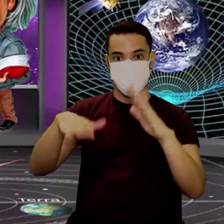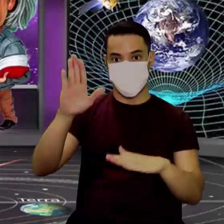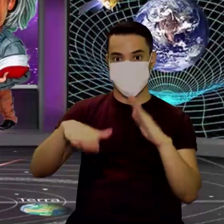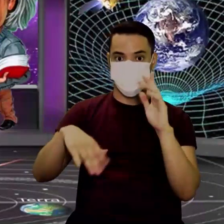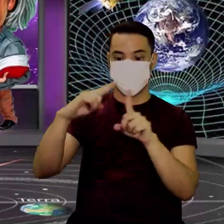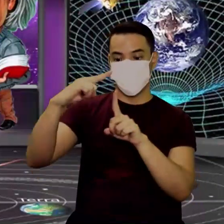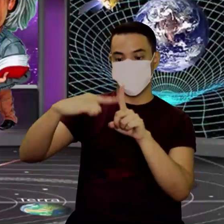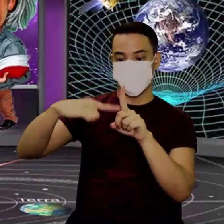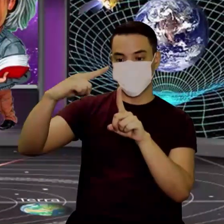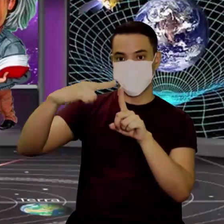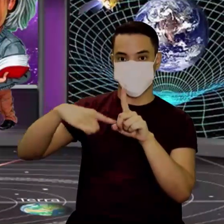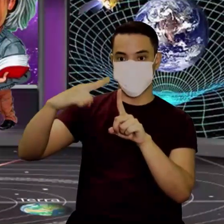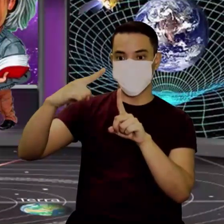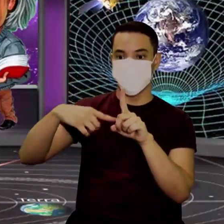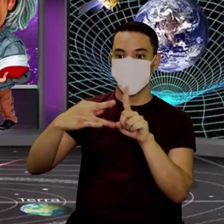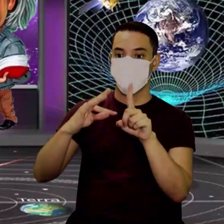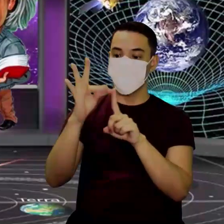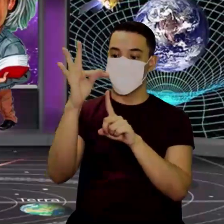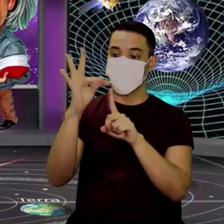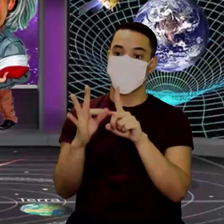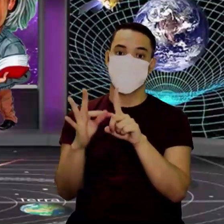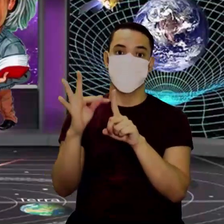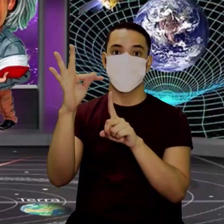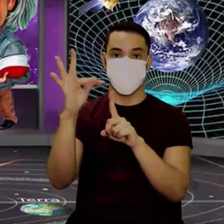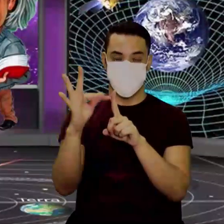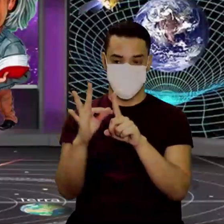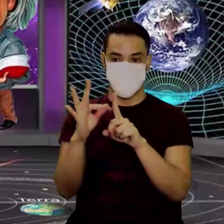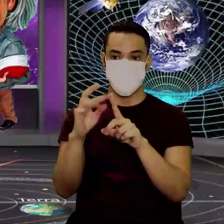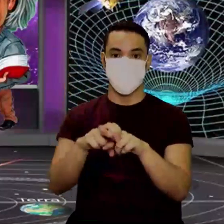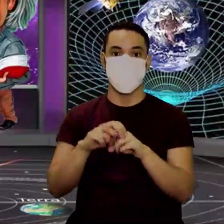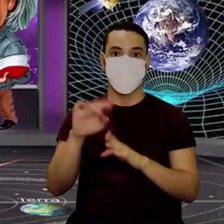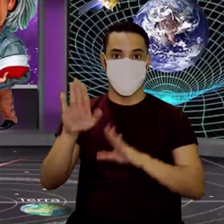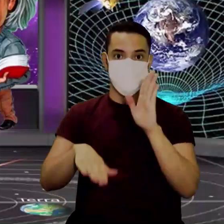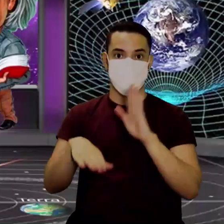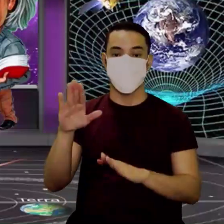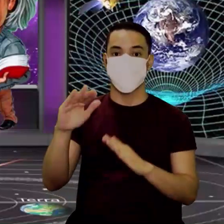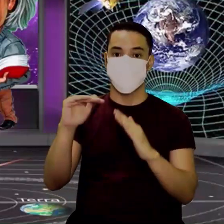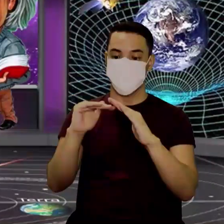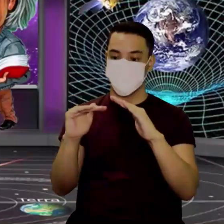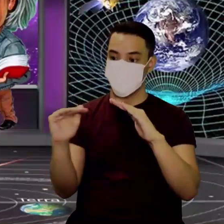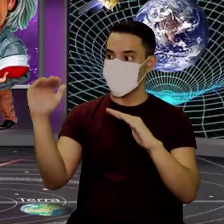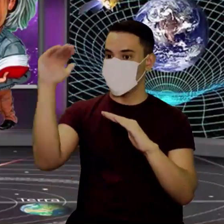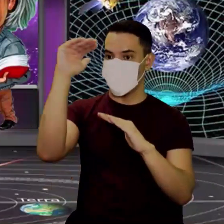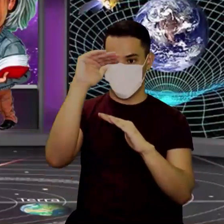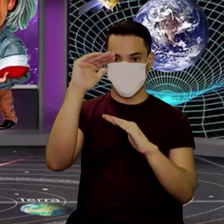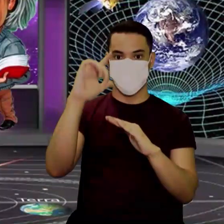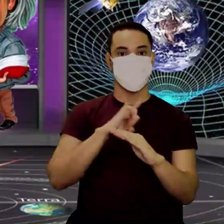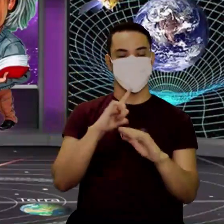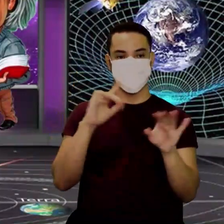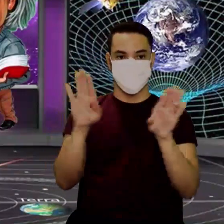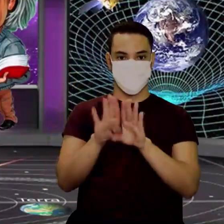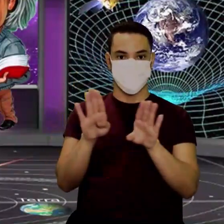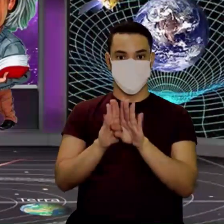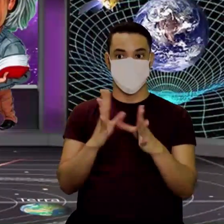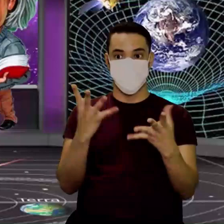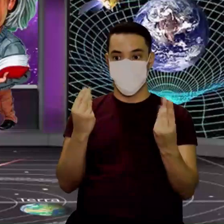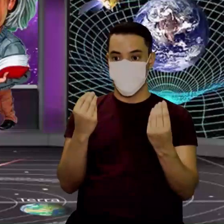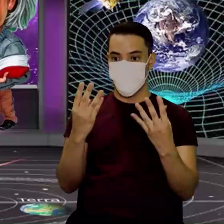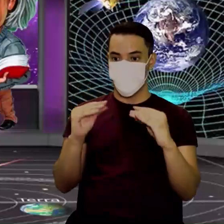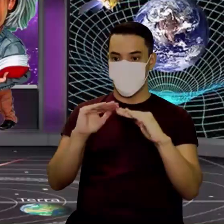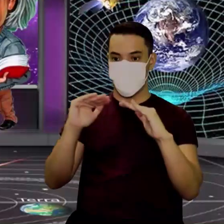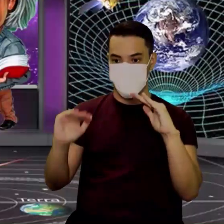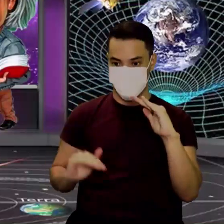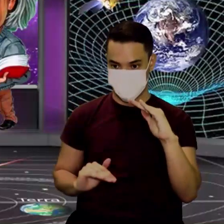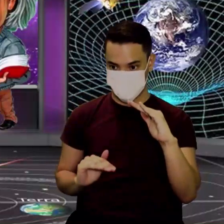São temperaturas muito baixas, né? E até os de alta temperatura, quando se fala assim, ainda é muito, muito baixa, tá